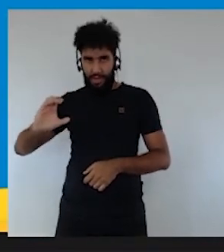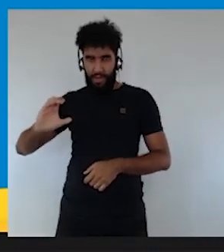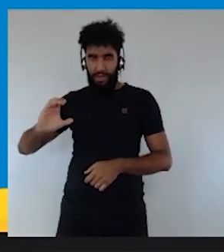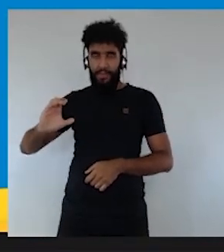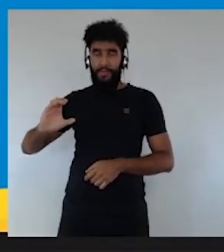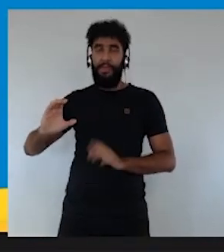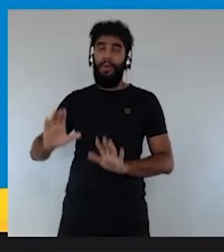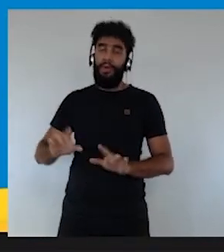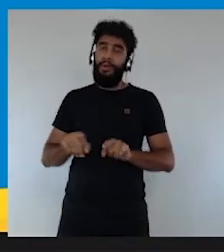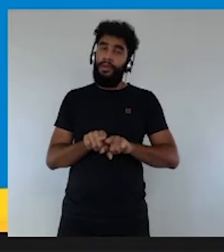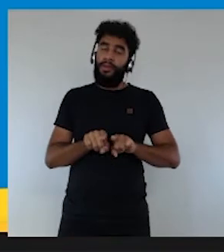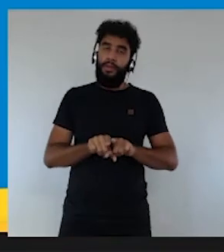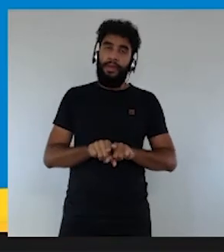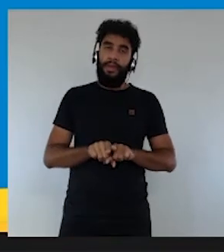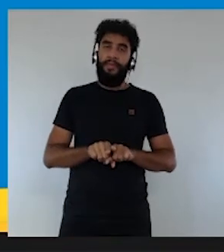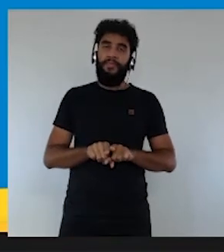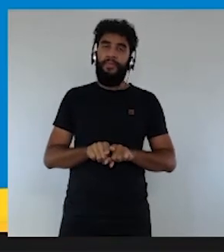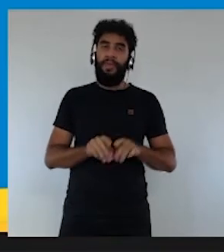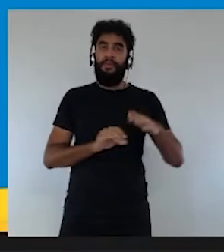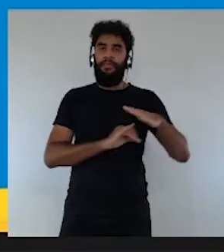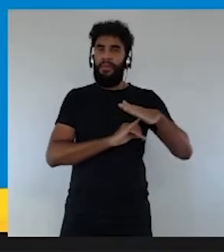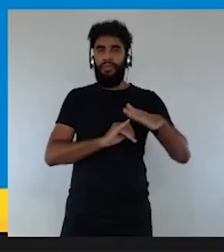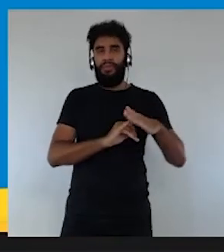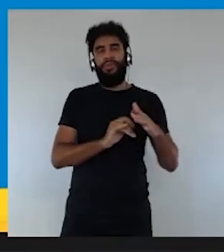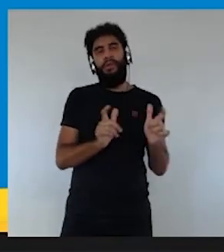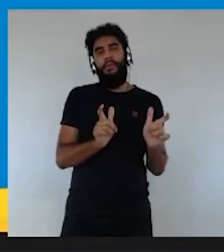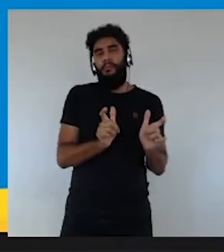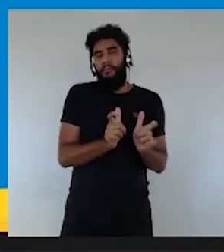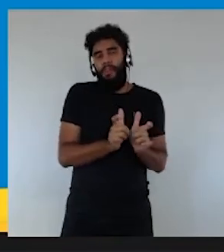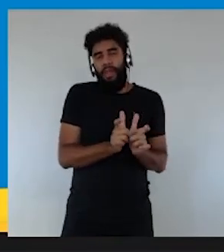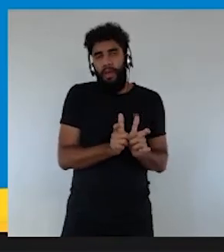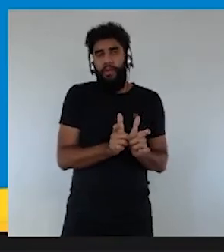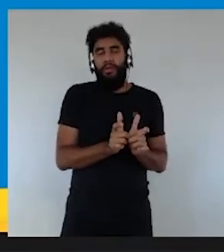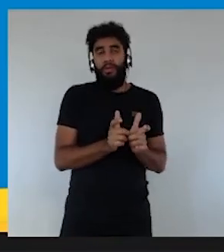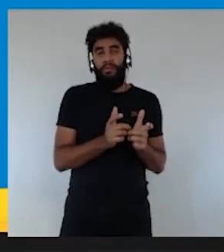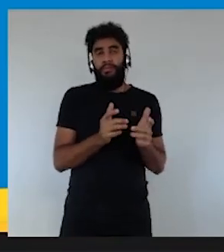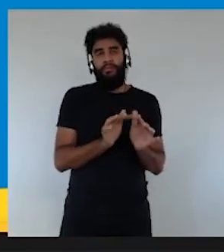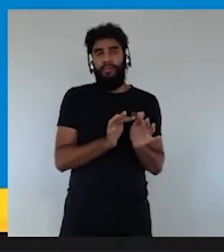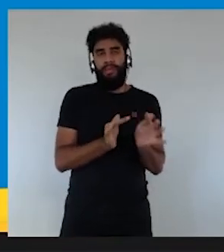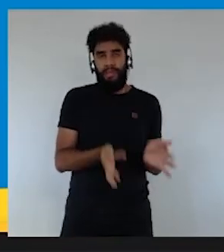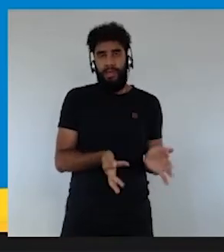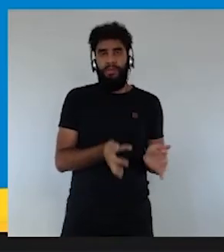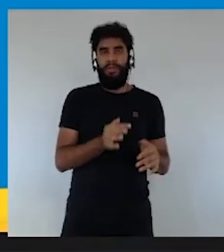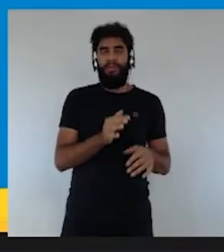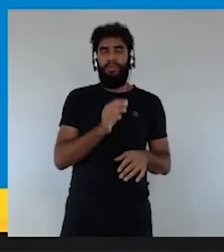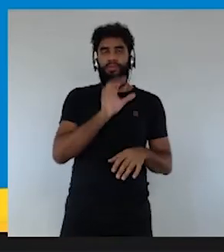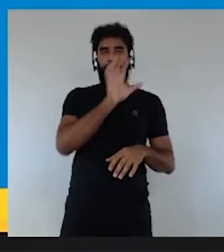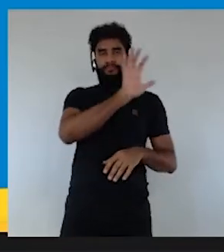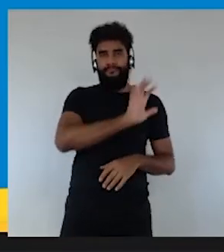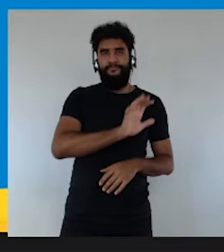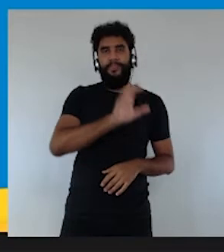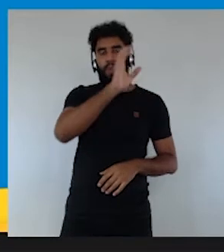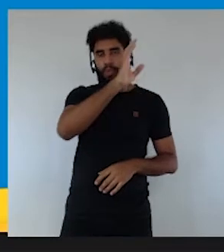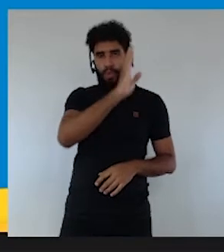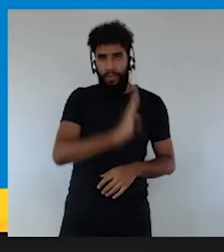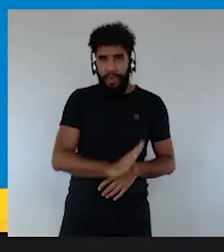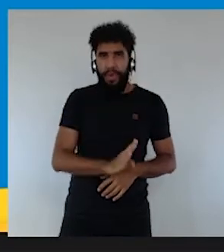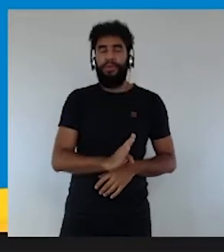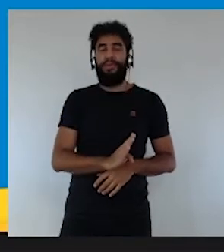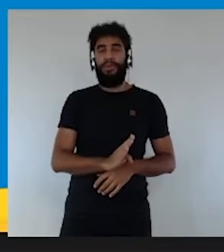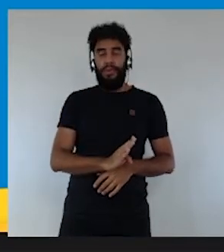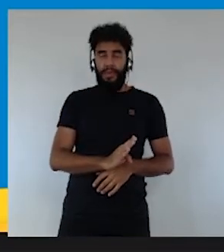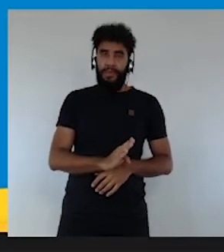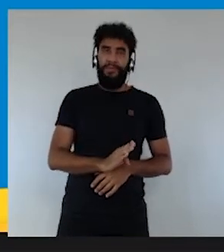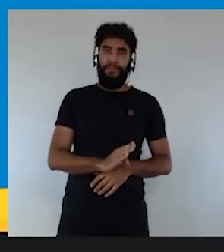você, mas também nas instituições menores no resto do Brasil da arbitragem, que não é só a arbitragem da